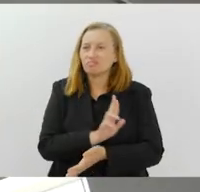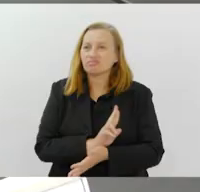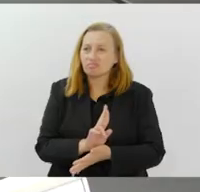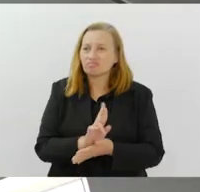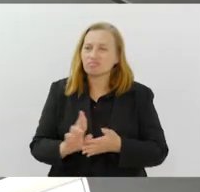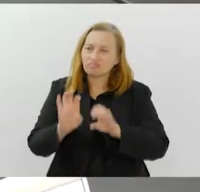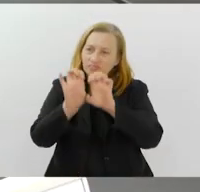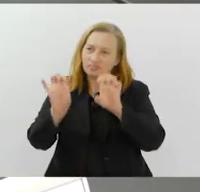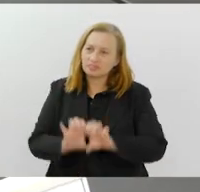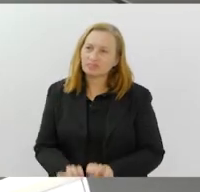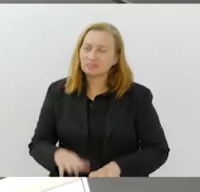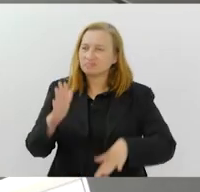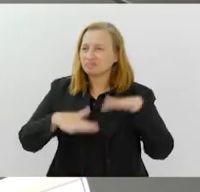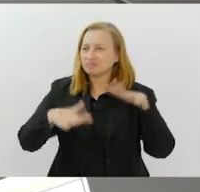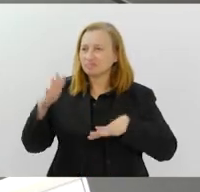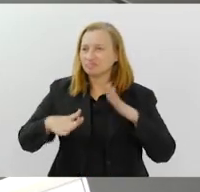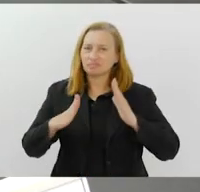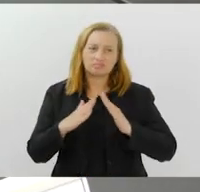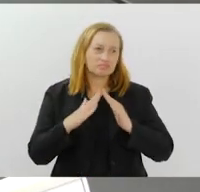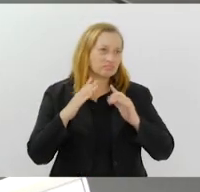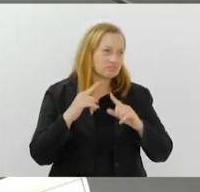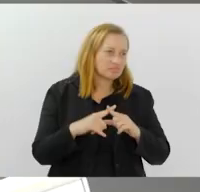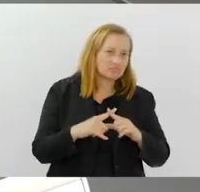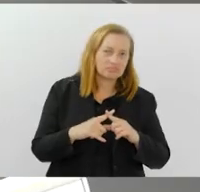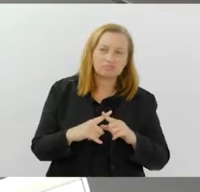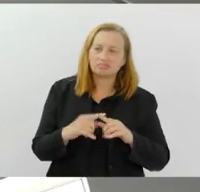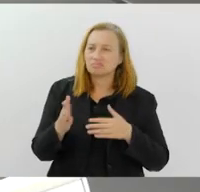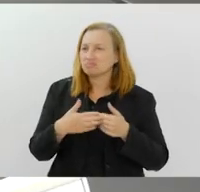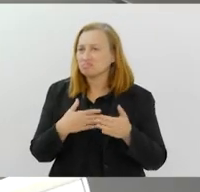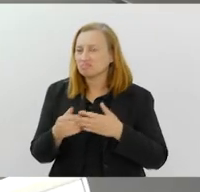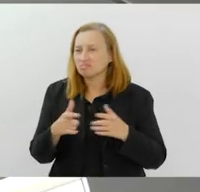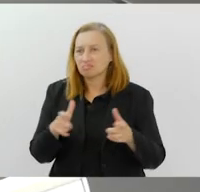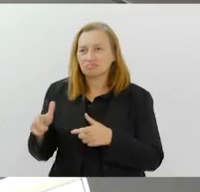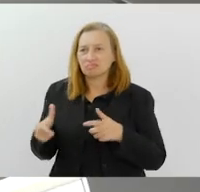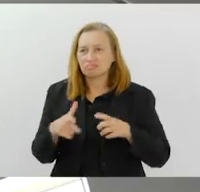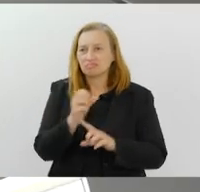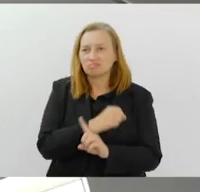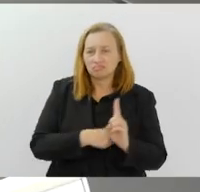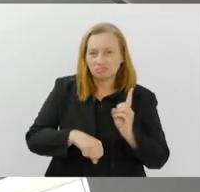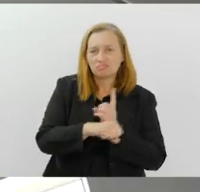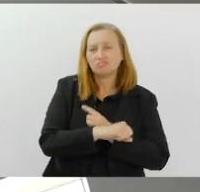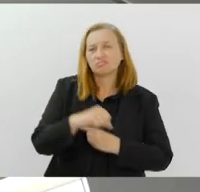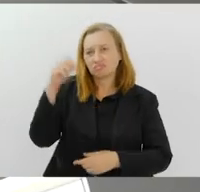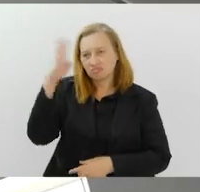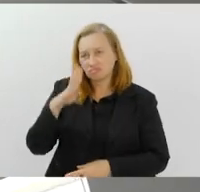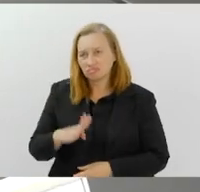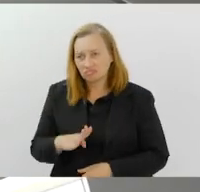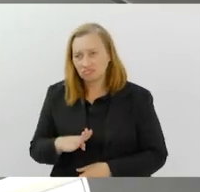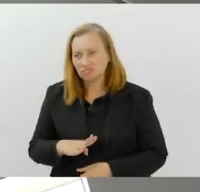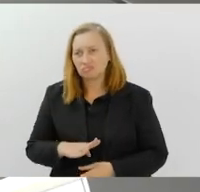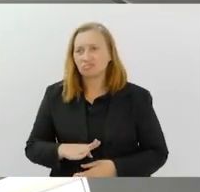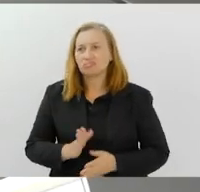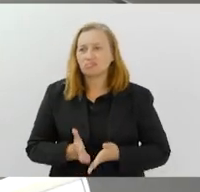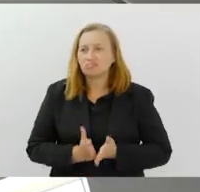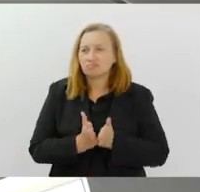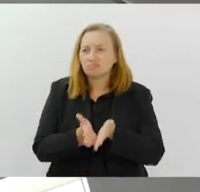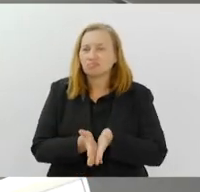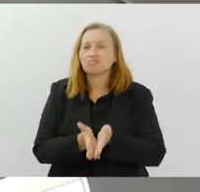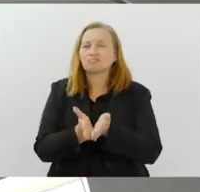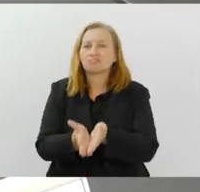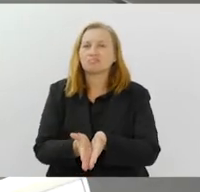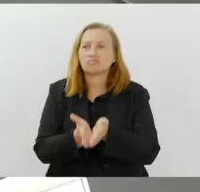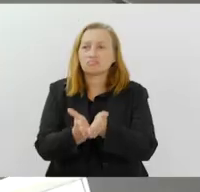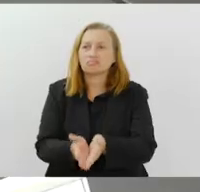que depende que seja na igreja seja PM eu acho que a sociedade brasileira fruto do Navio Negreiro né